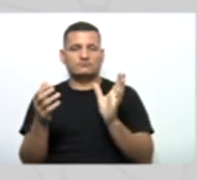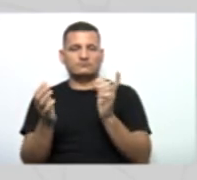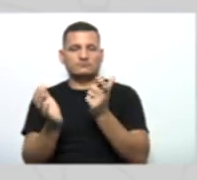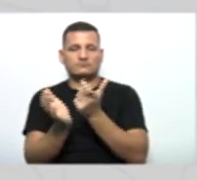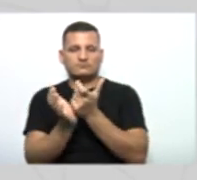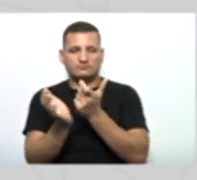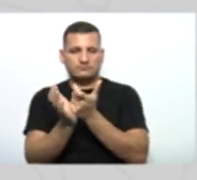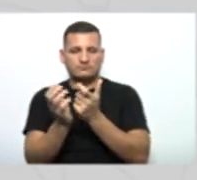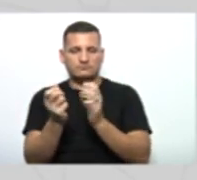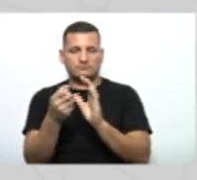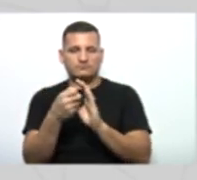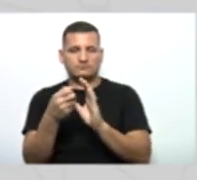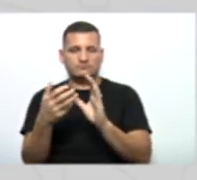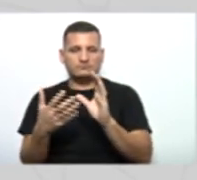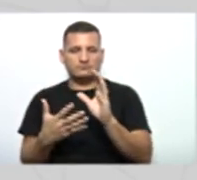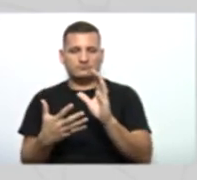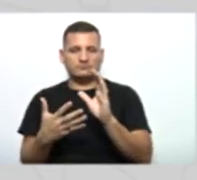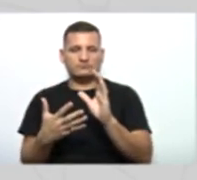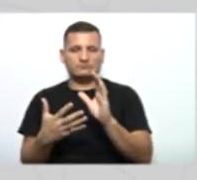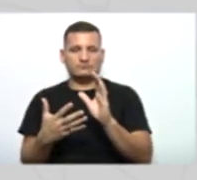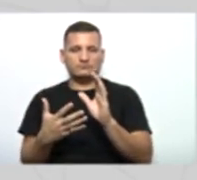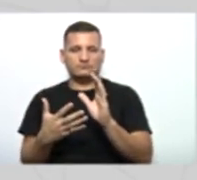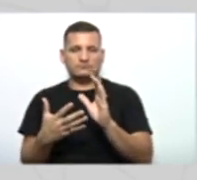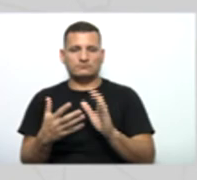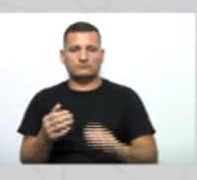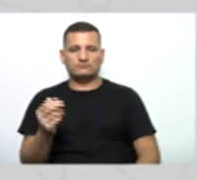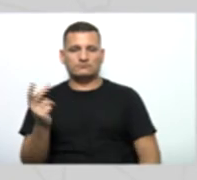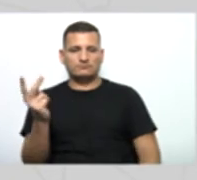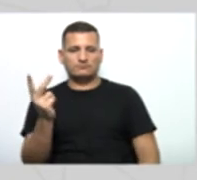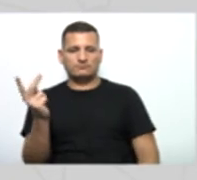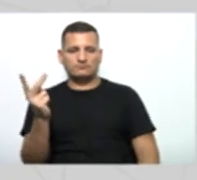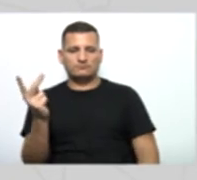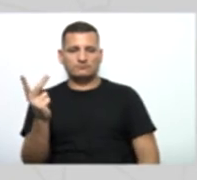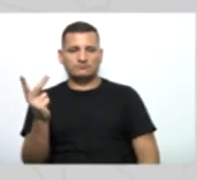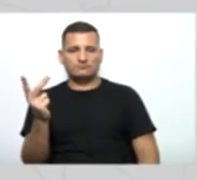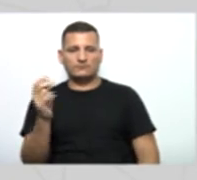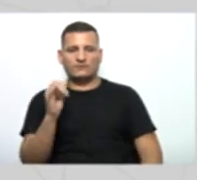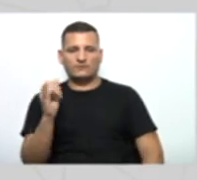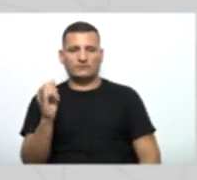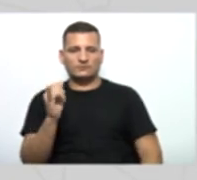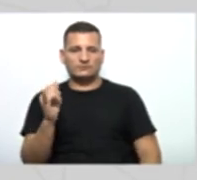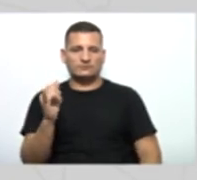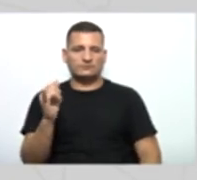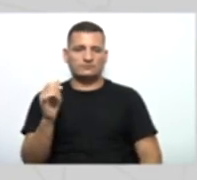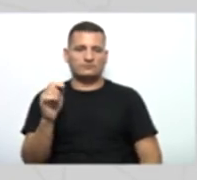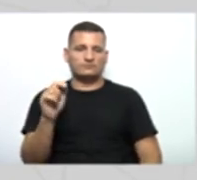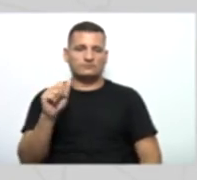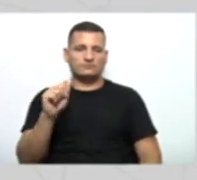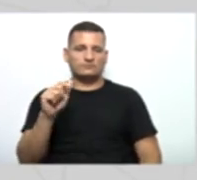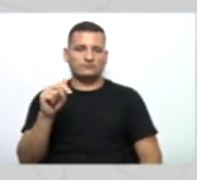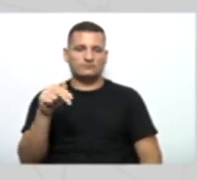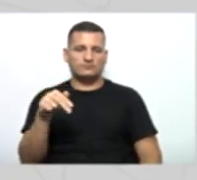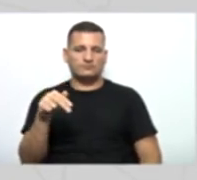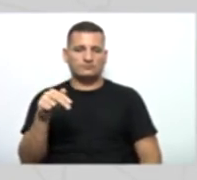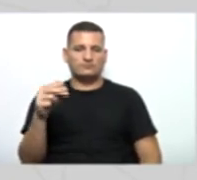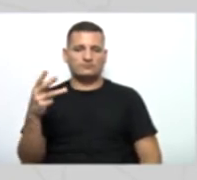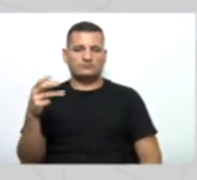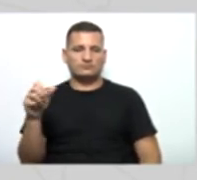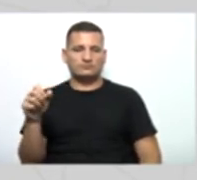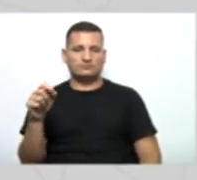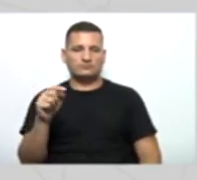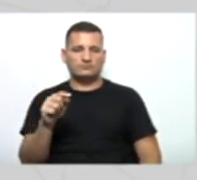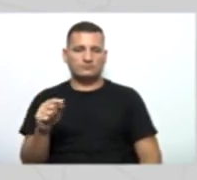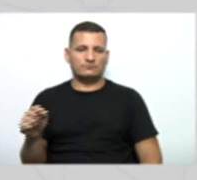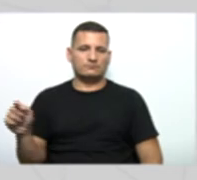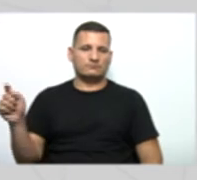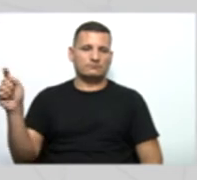pessoa. A partir disso, essas duas informações aqui foram enviadas para o método construtor da minha classe, que